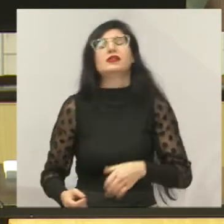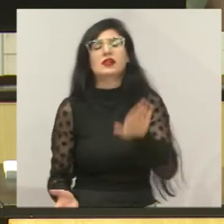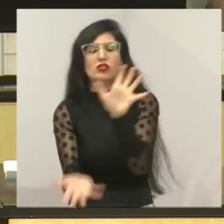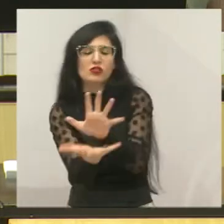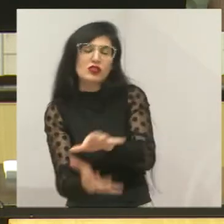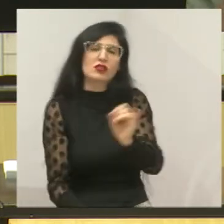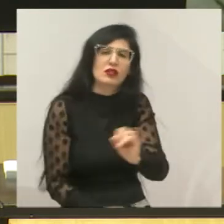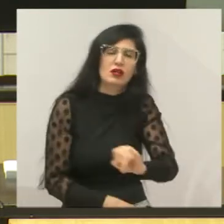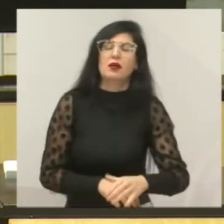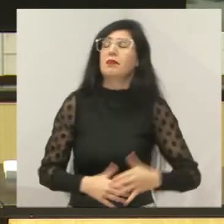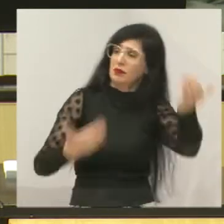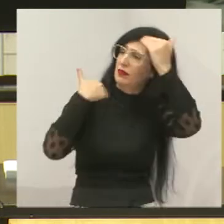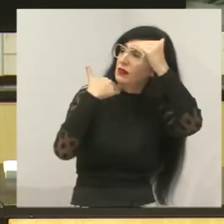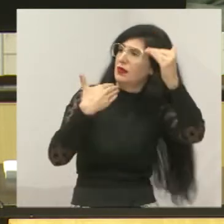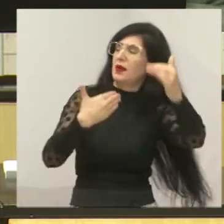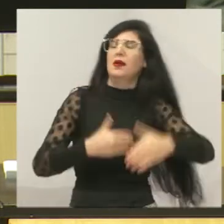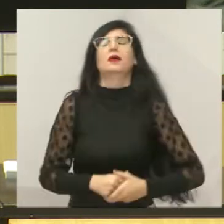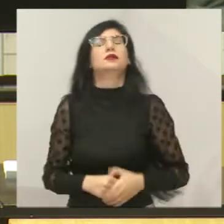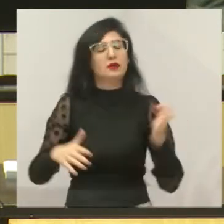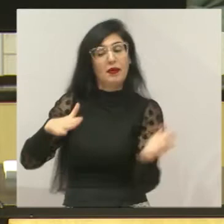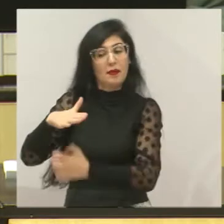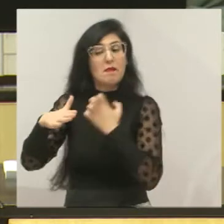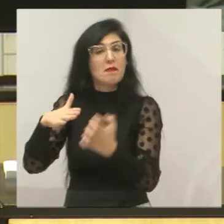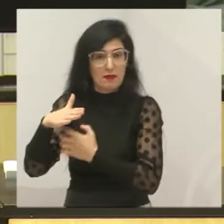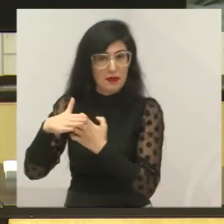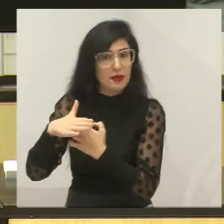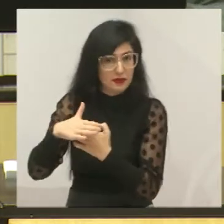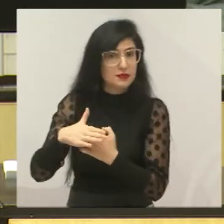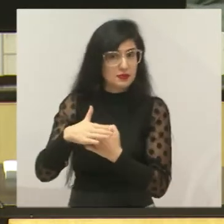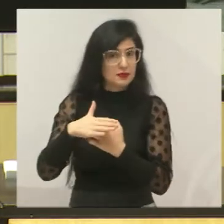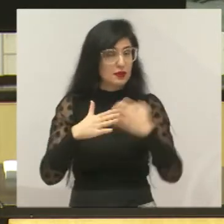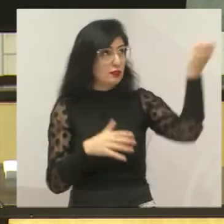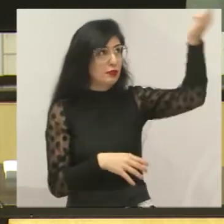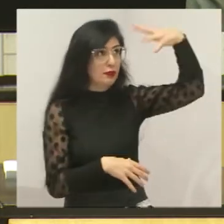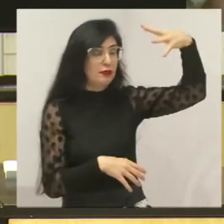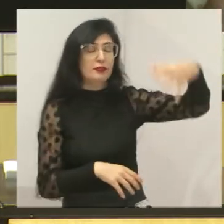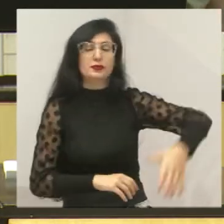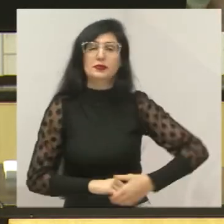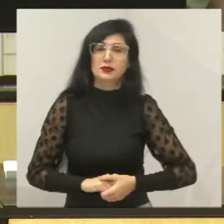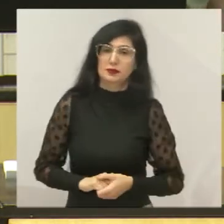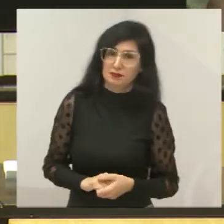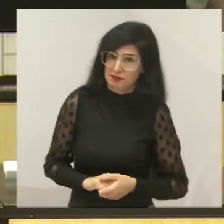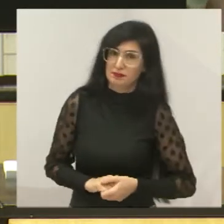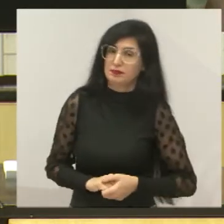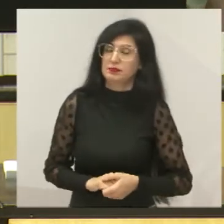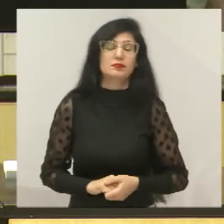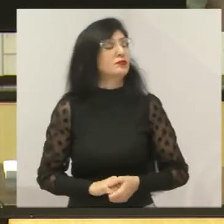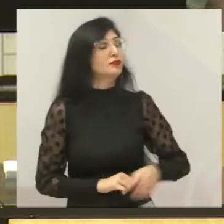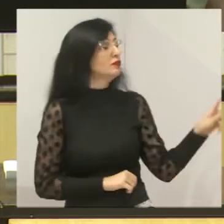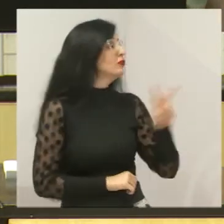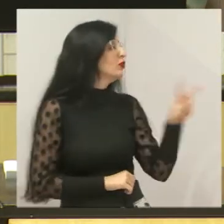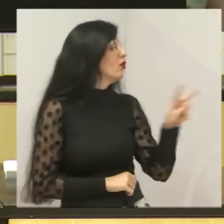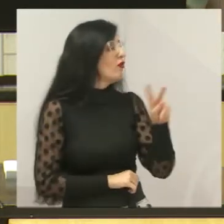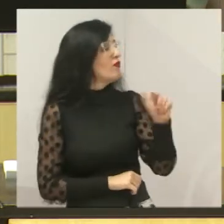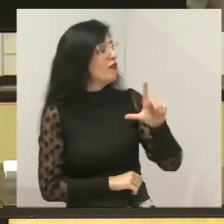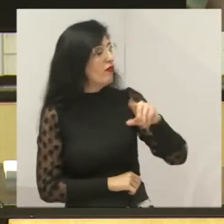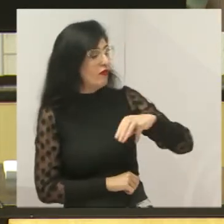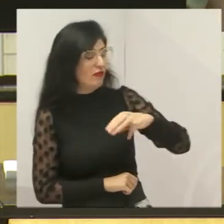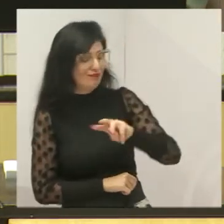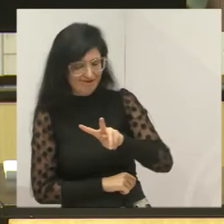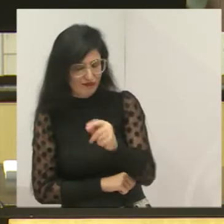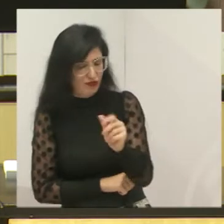à compreensão e aos prestos da IDP, e antecipando agradecimento pela atenção dispensada, subscrevemos. Vereador Valmir Parque do Meia